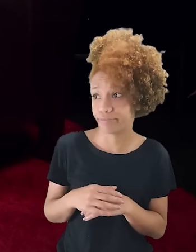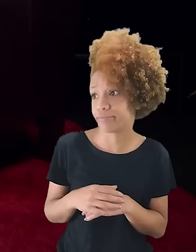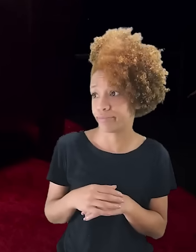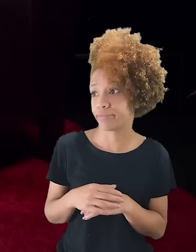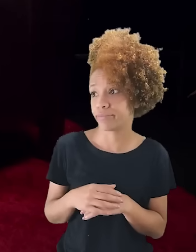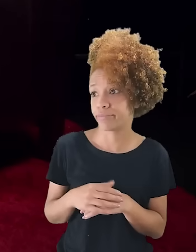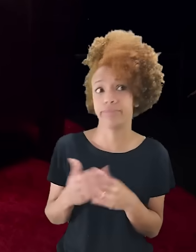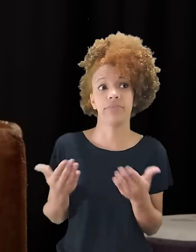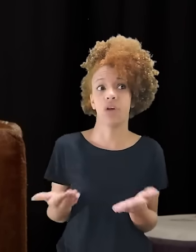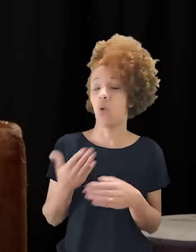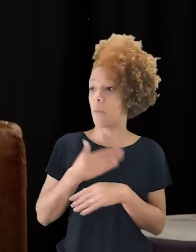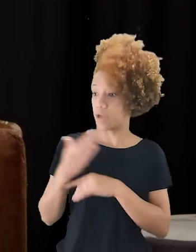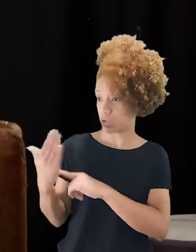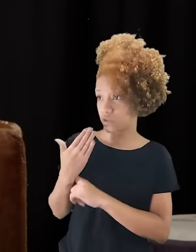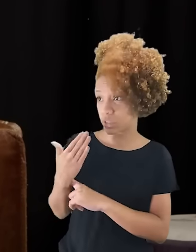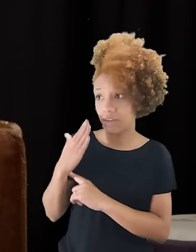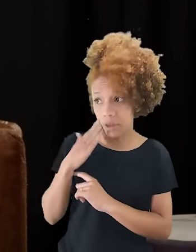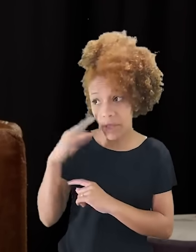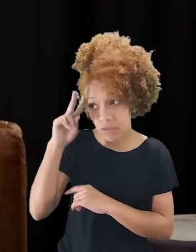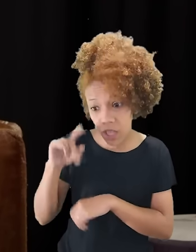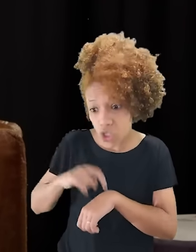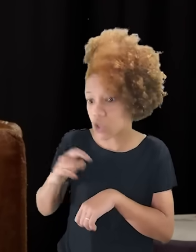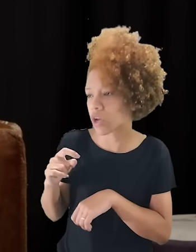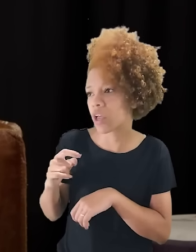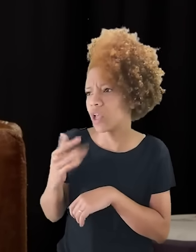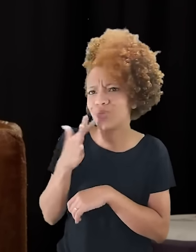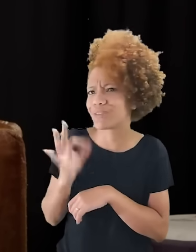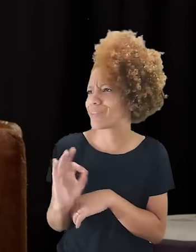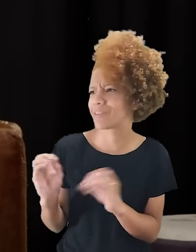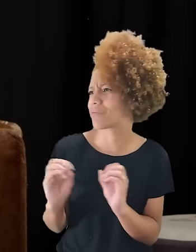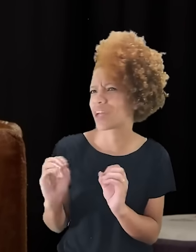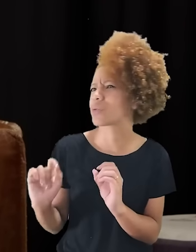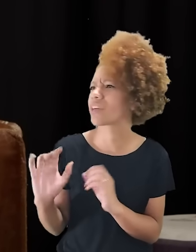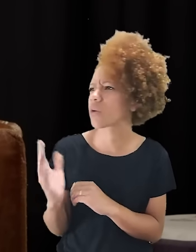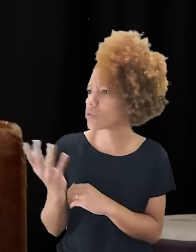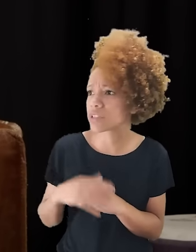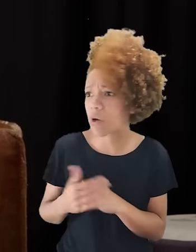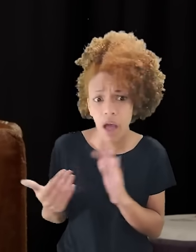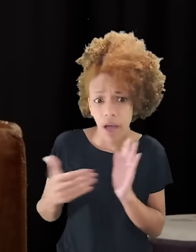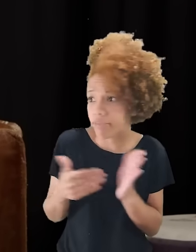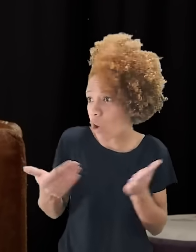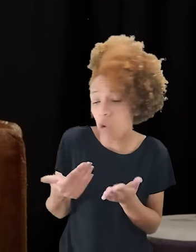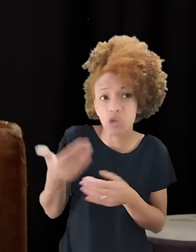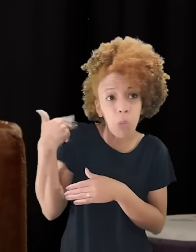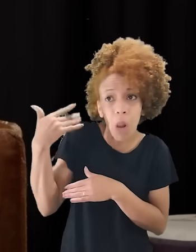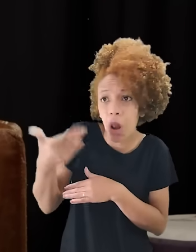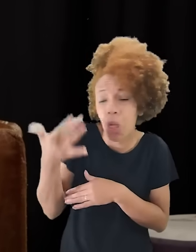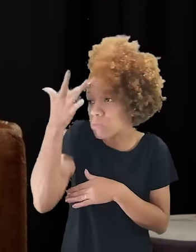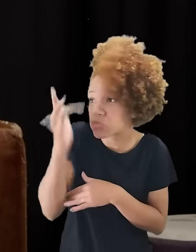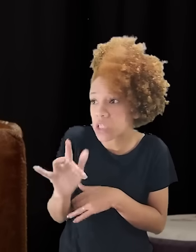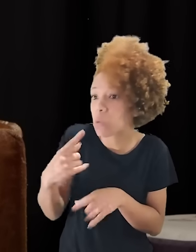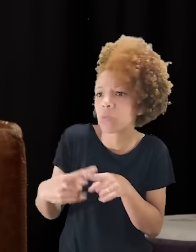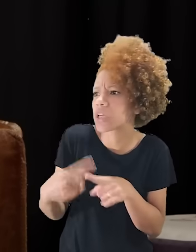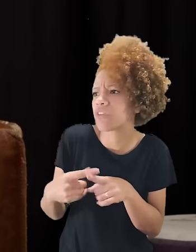tipo assim o Hélder O meu assessor ficou sabendo da história também na hora ele também não entendeu o que que aconteceu eu até hoje não entendi o porque que